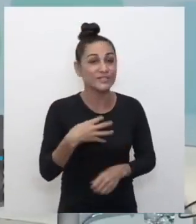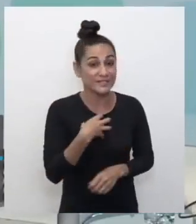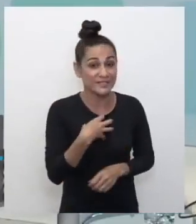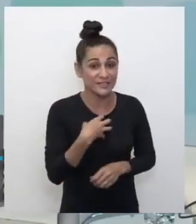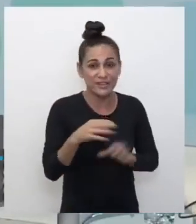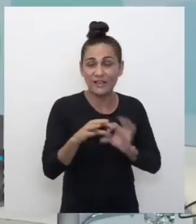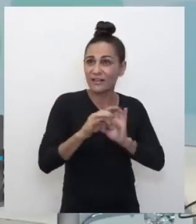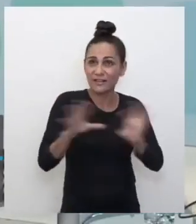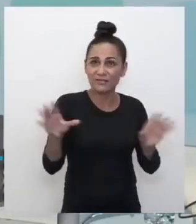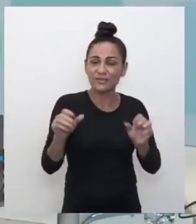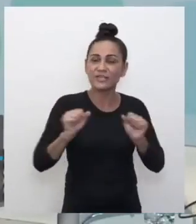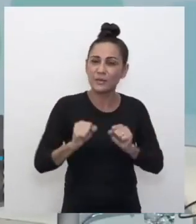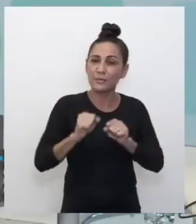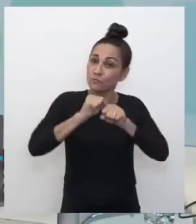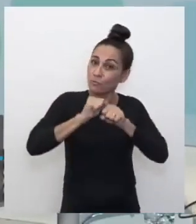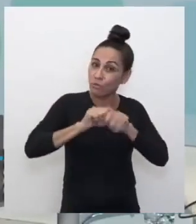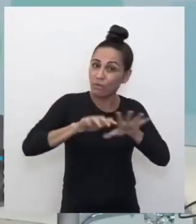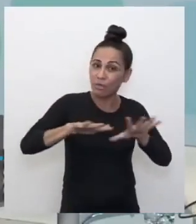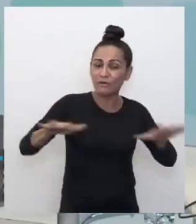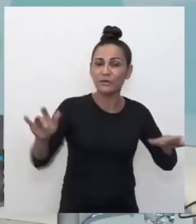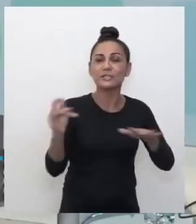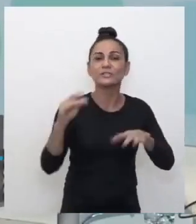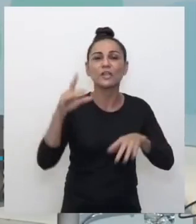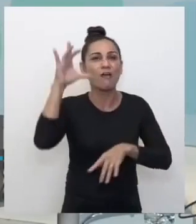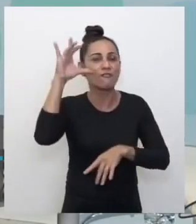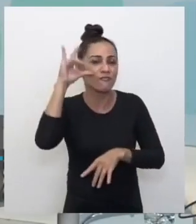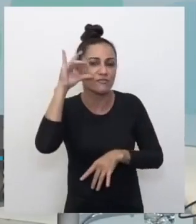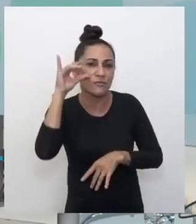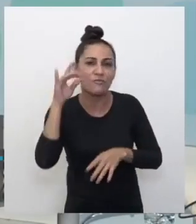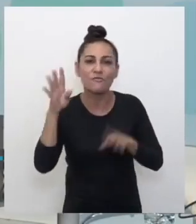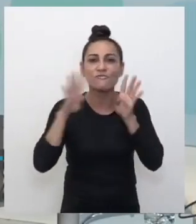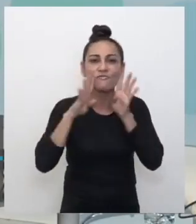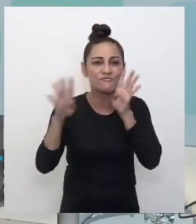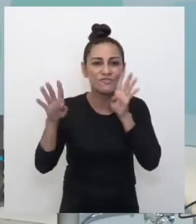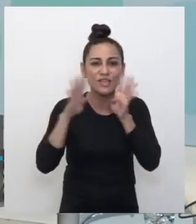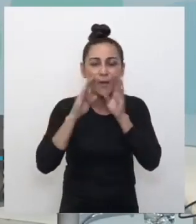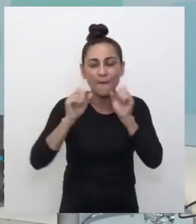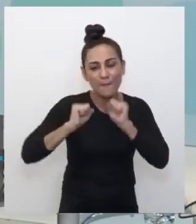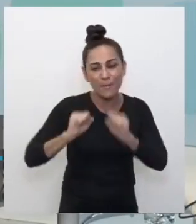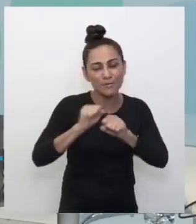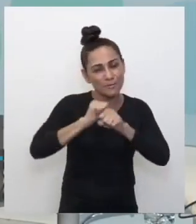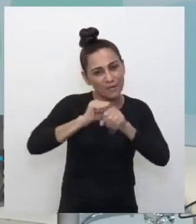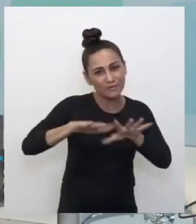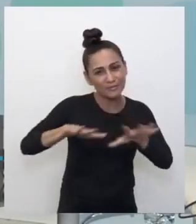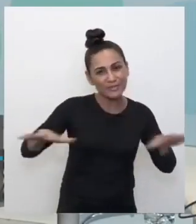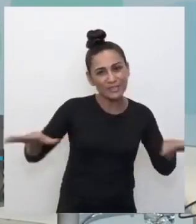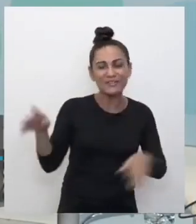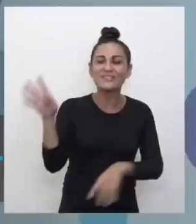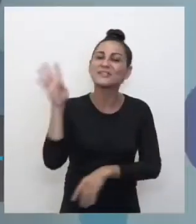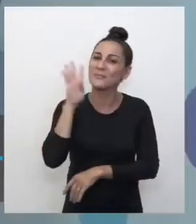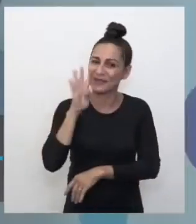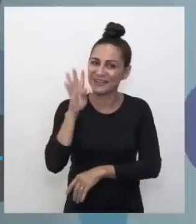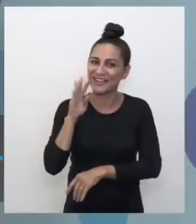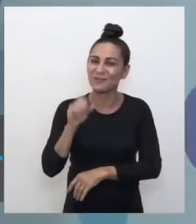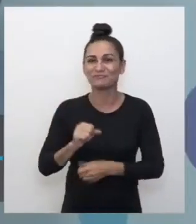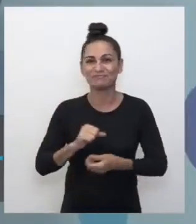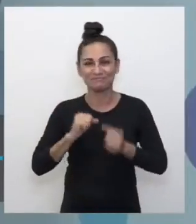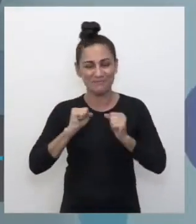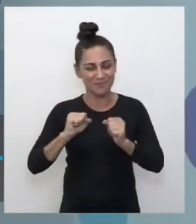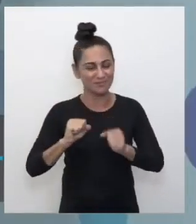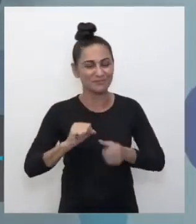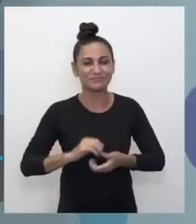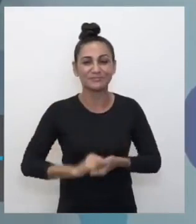vontade, compartilhar nas redes sociais, né? Sim. Com eu no CMSP, e aí a gente consegue ver também aquilo que você posta, bem legal. Exatamente. Olha